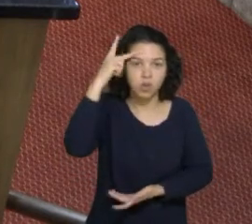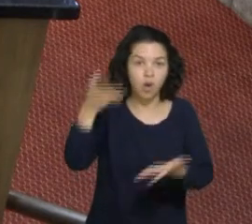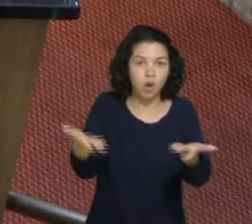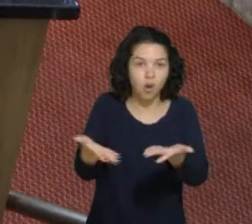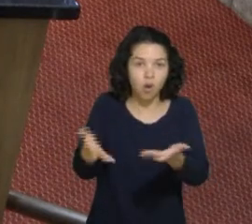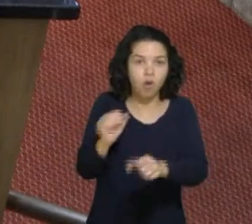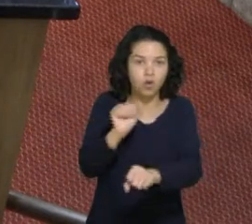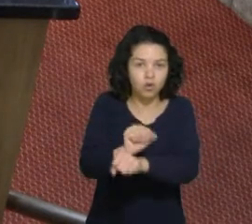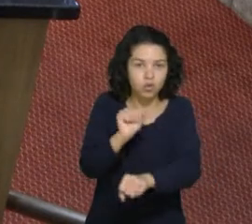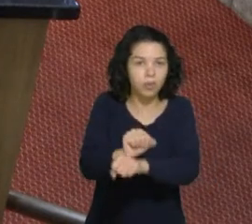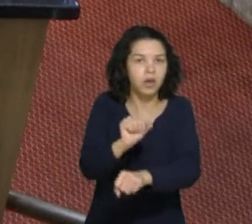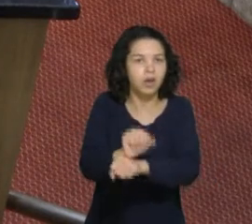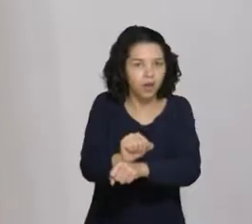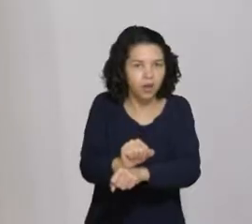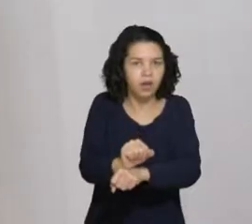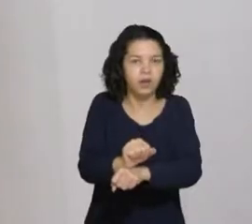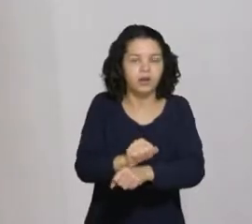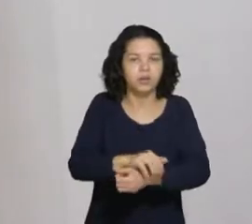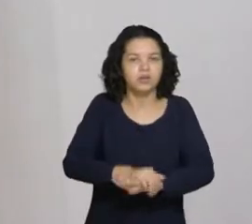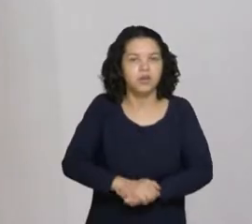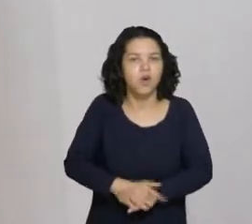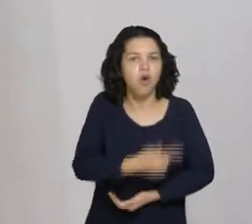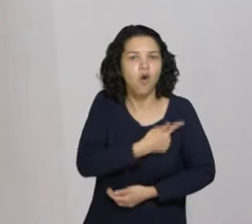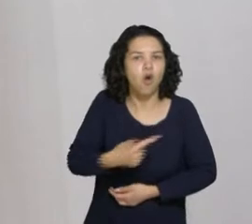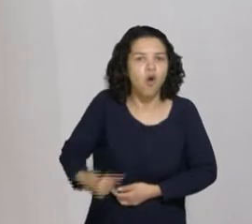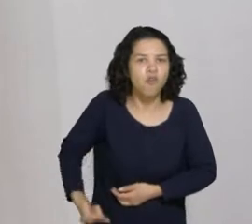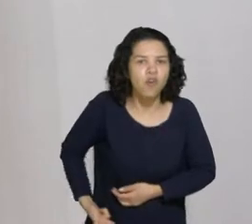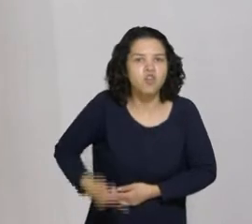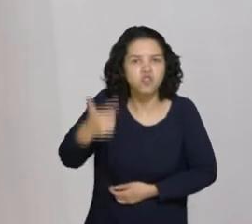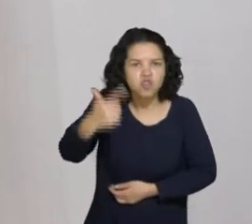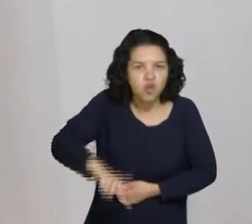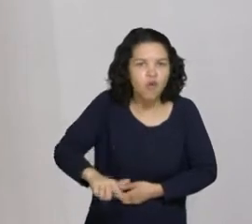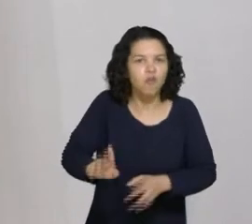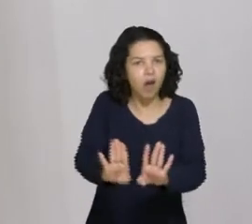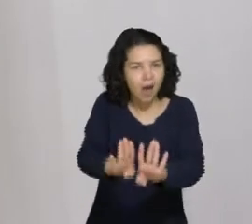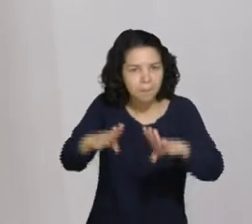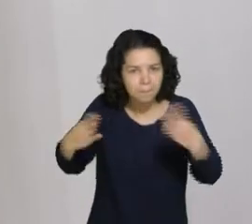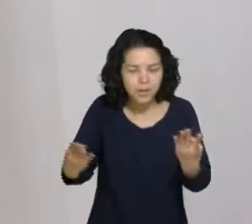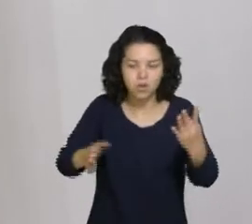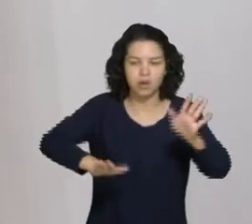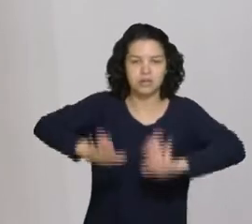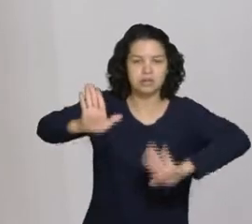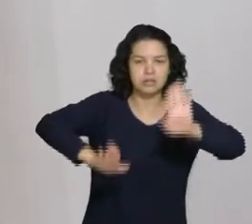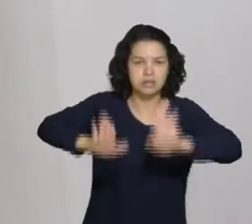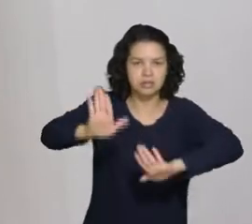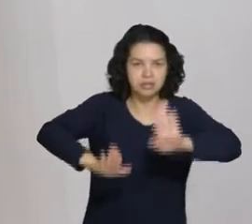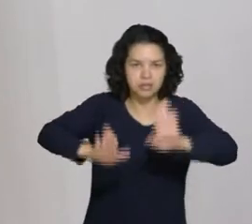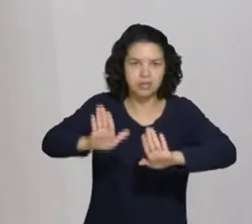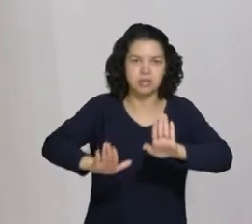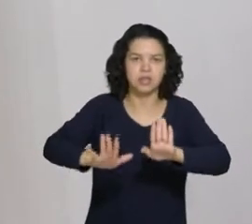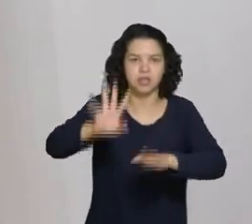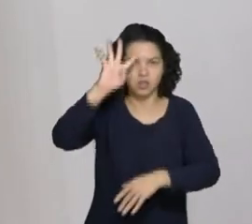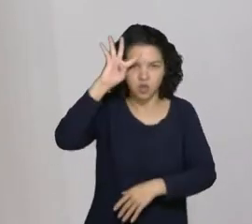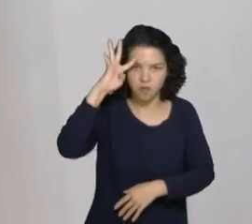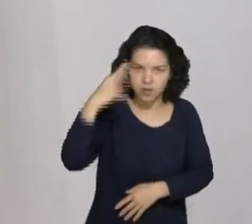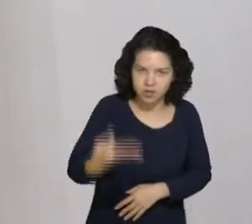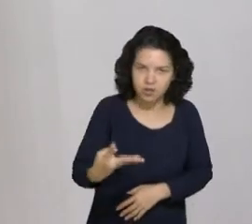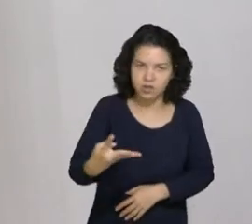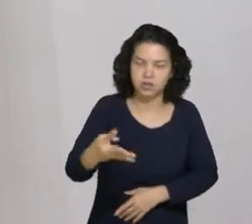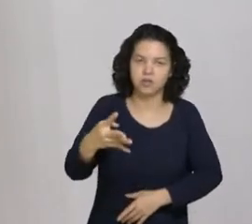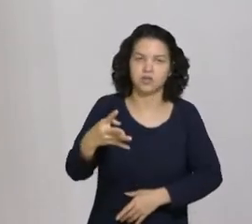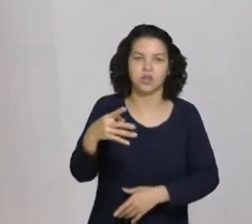e aí o governo novamente abriu essa licitação depois resolver essa questão